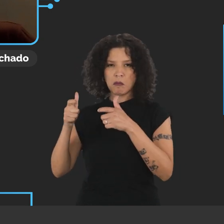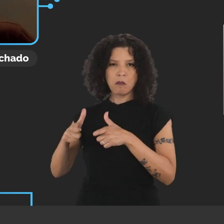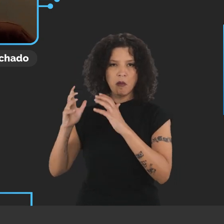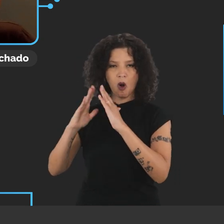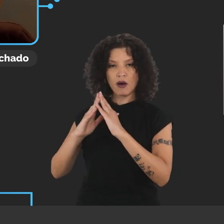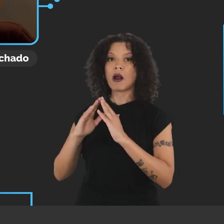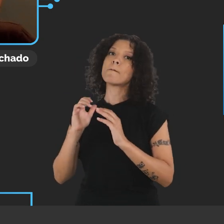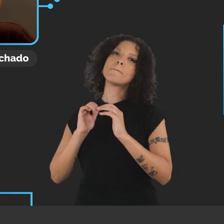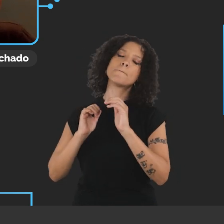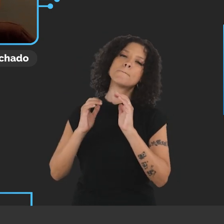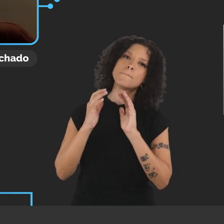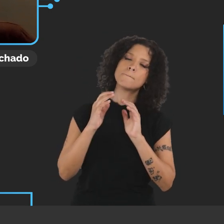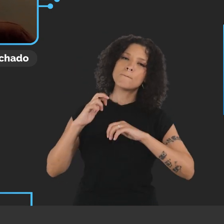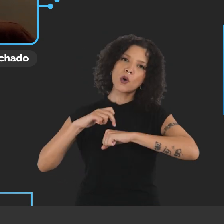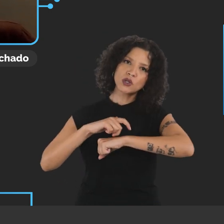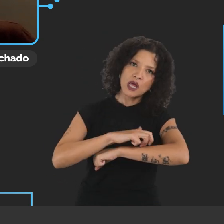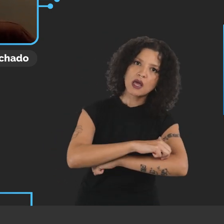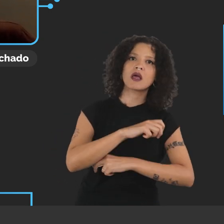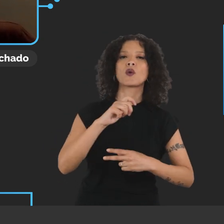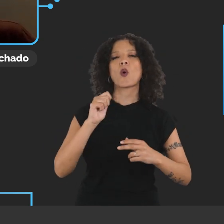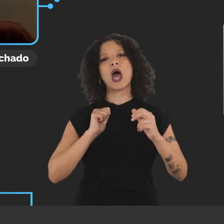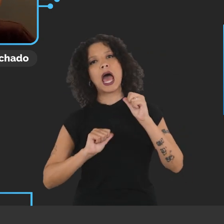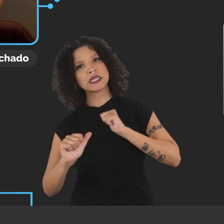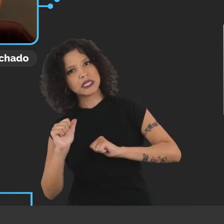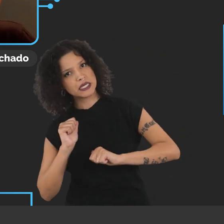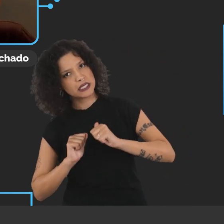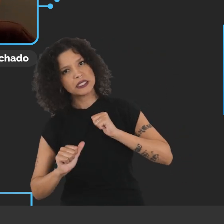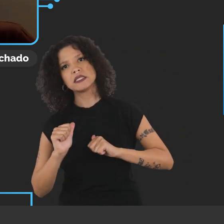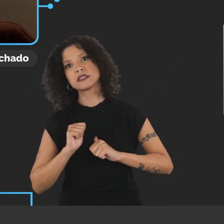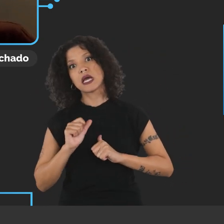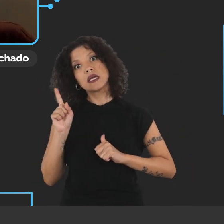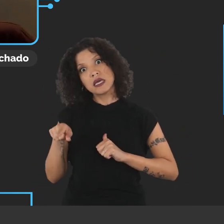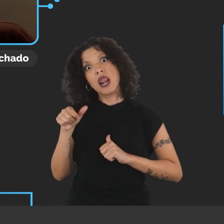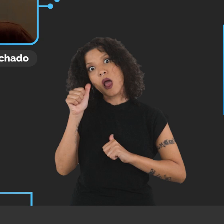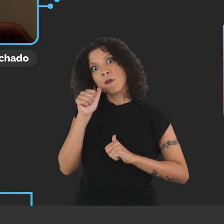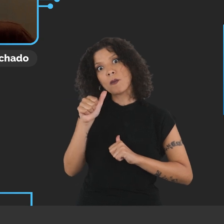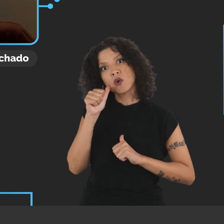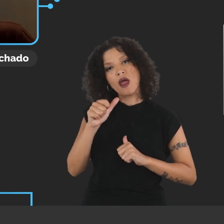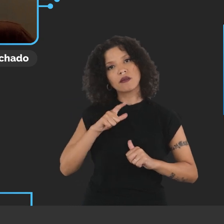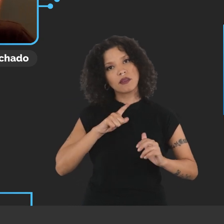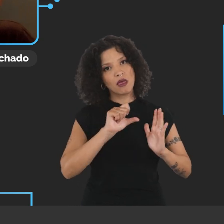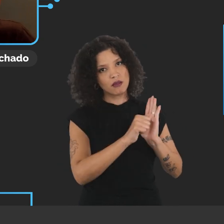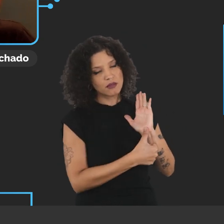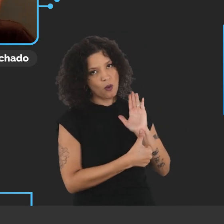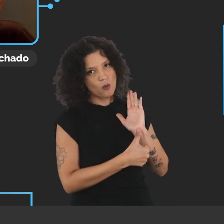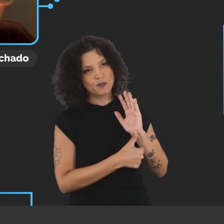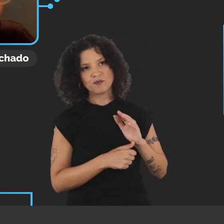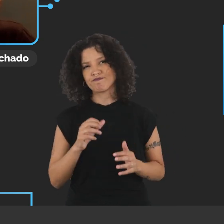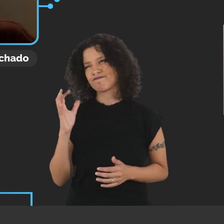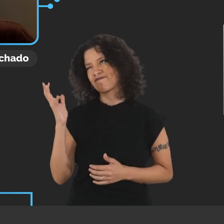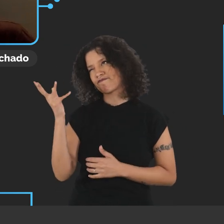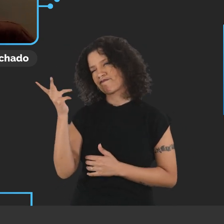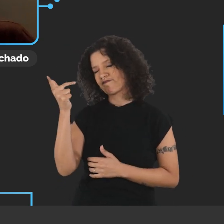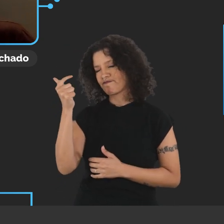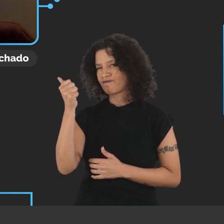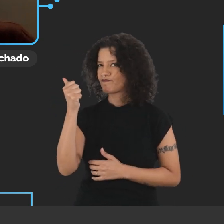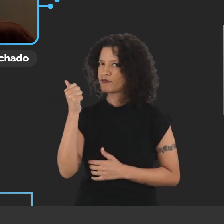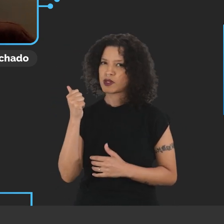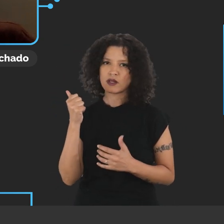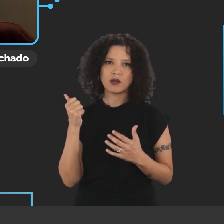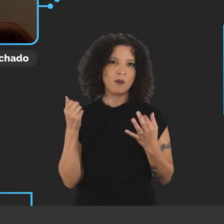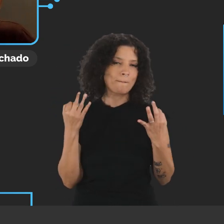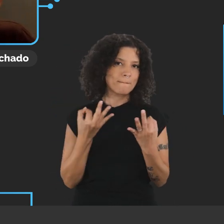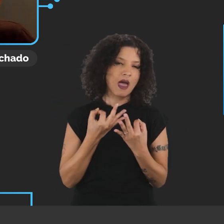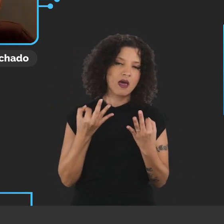modelo, advogada, atriz, e uma pessoa com síndrome de Down. Esse comercial está sensacional, ele é incrivelmente